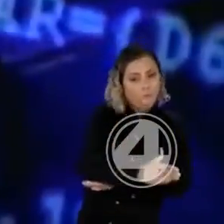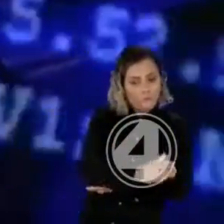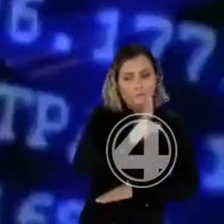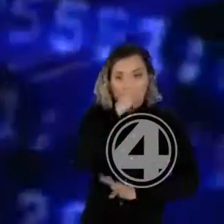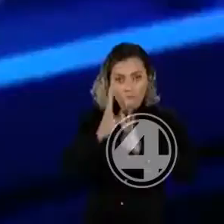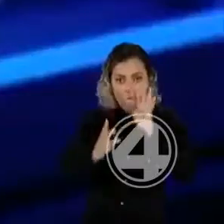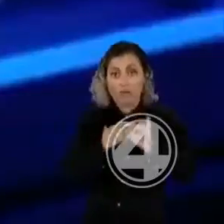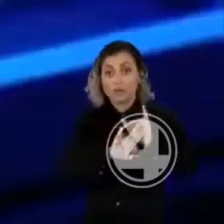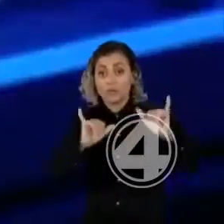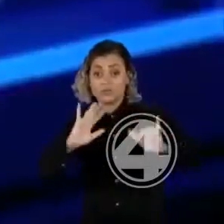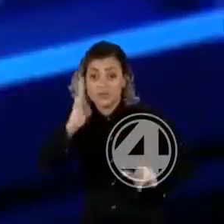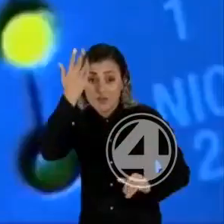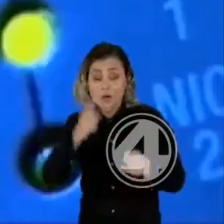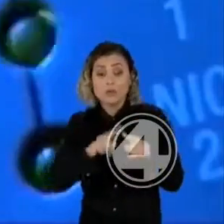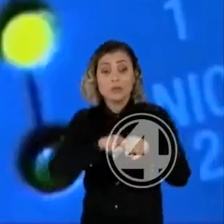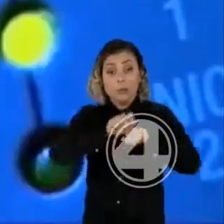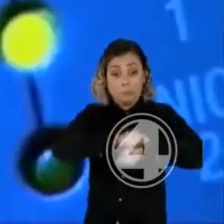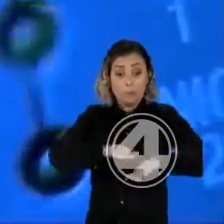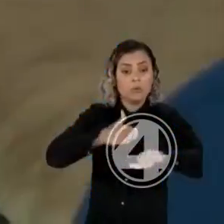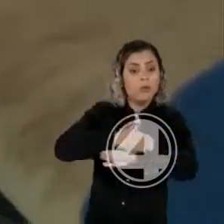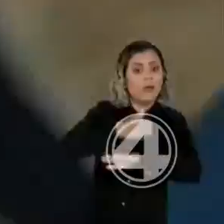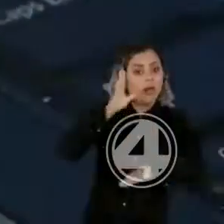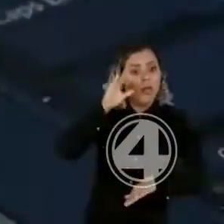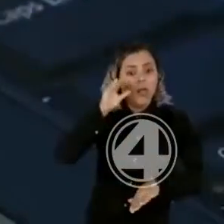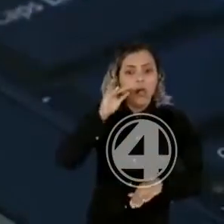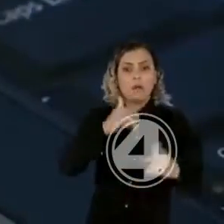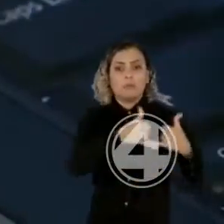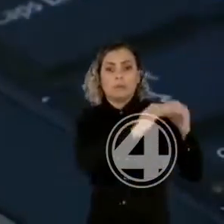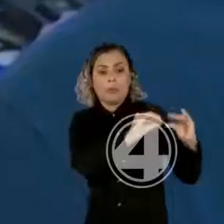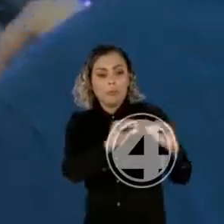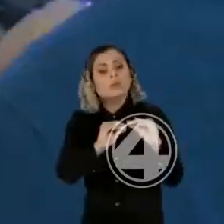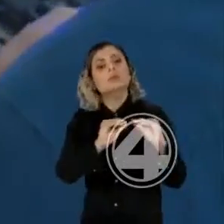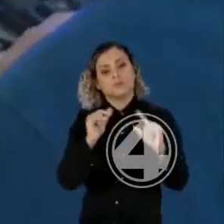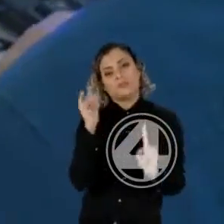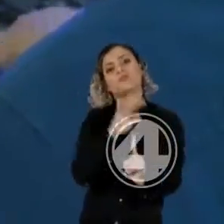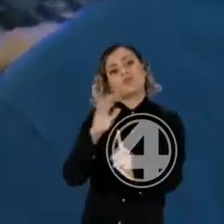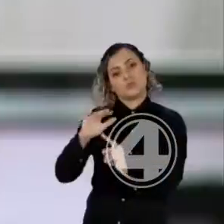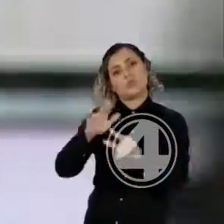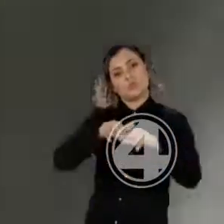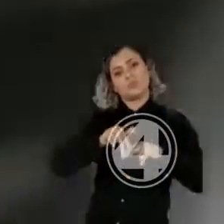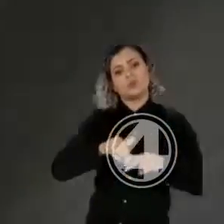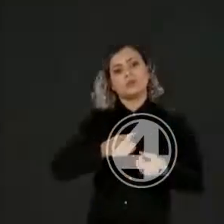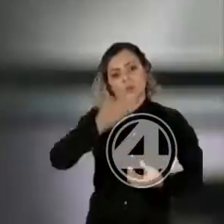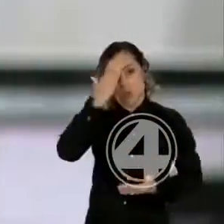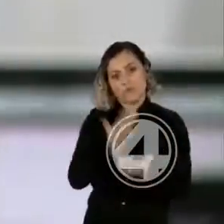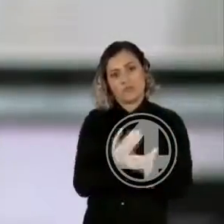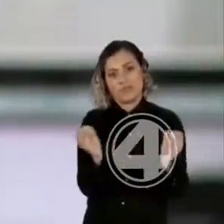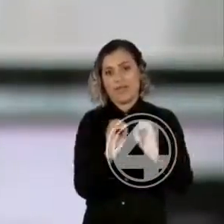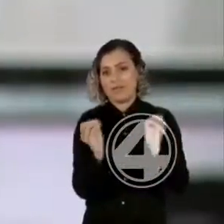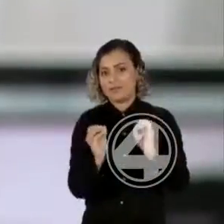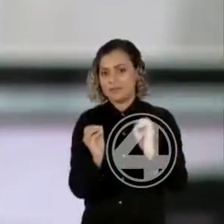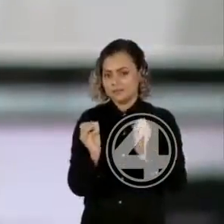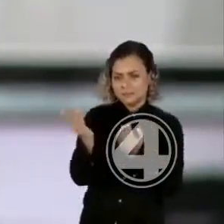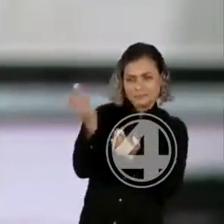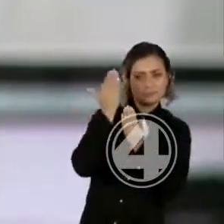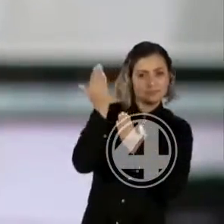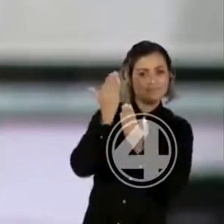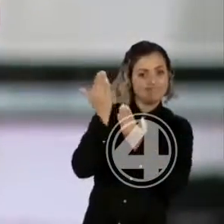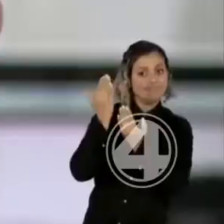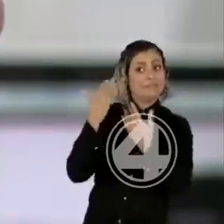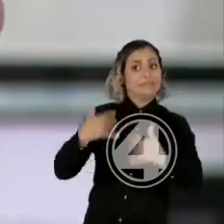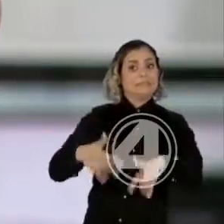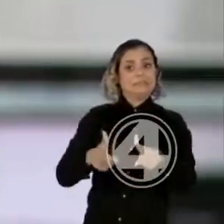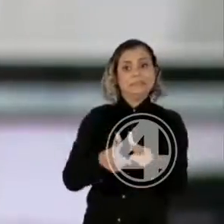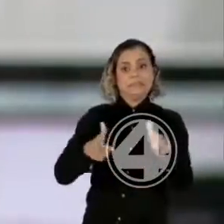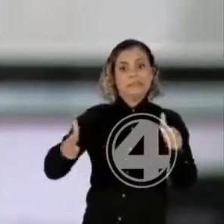falsas e os vazamentos de informações podem ter influenciado esse resultado. E a desconfiança é maior